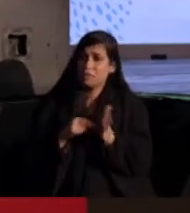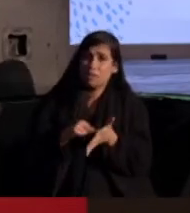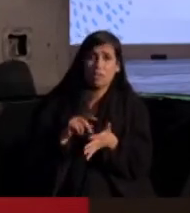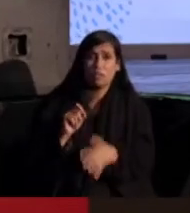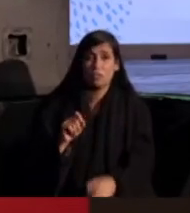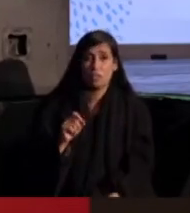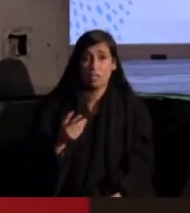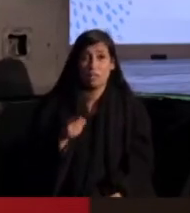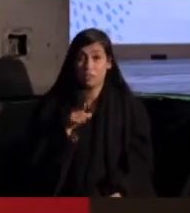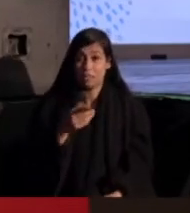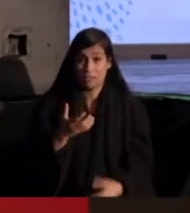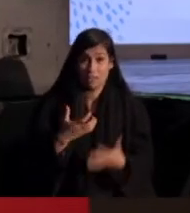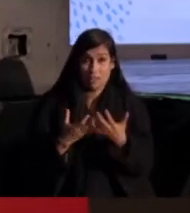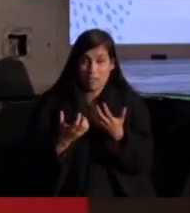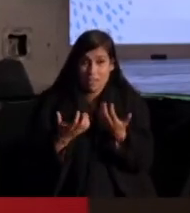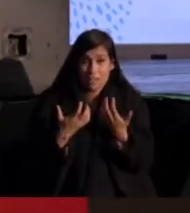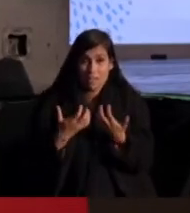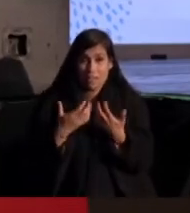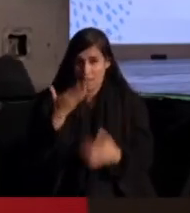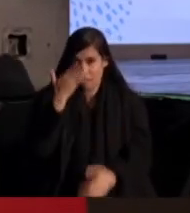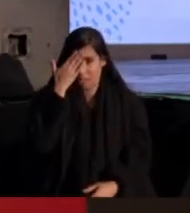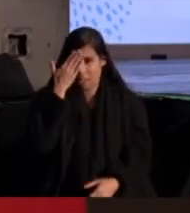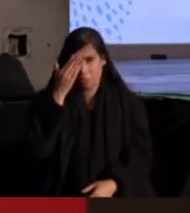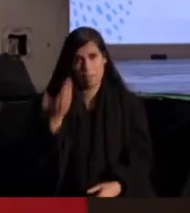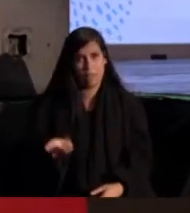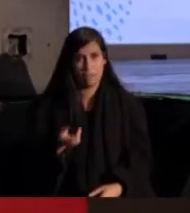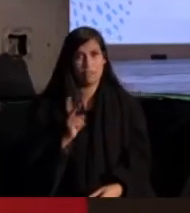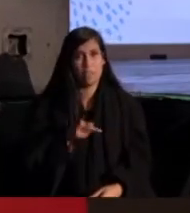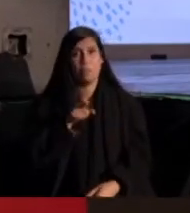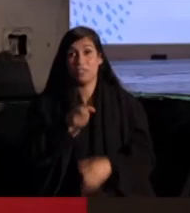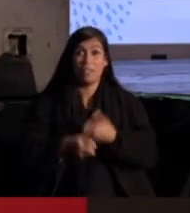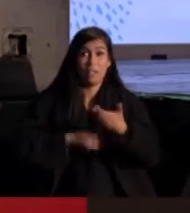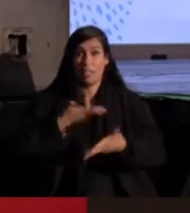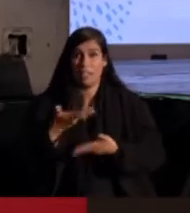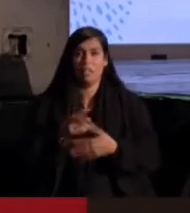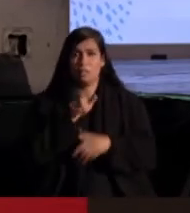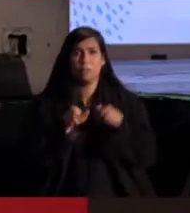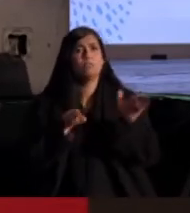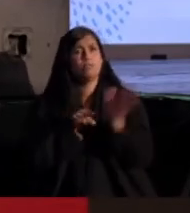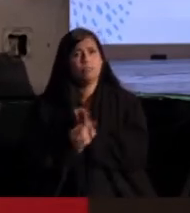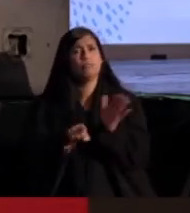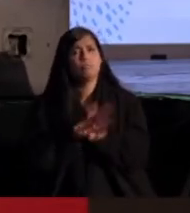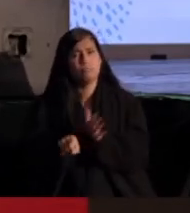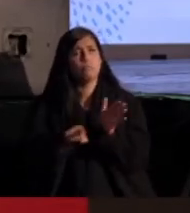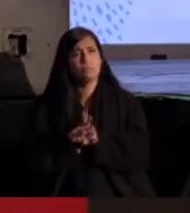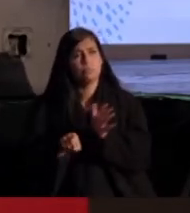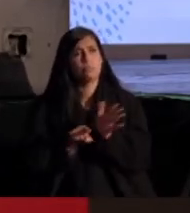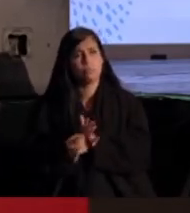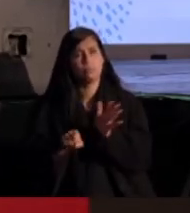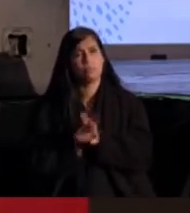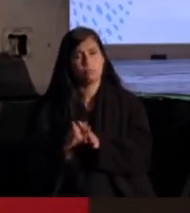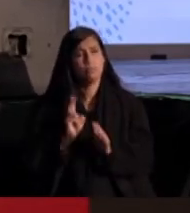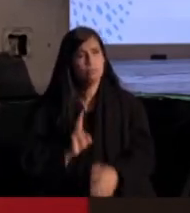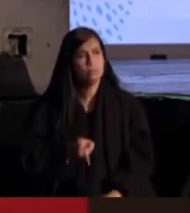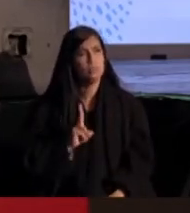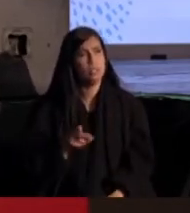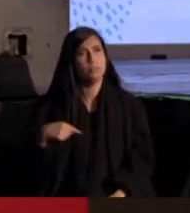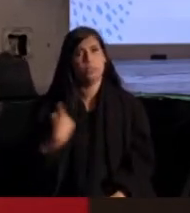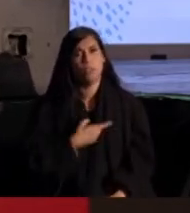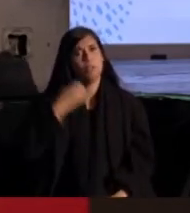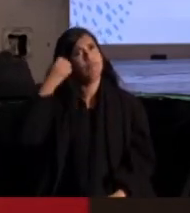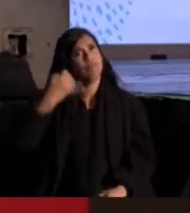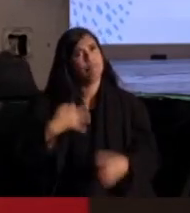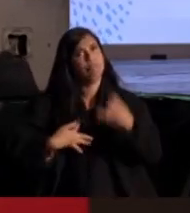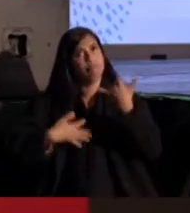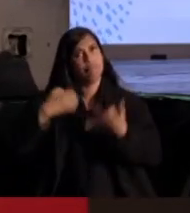É o interlocutor que nos interroga o tempo todo. O que você quer dizer com isso, né? E não raro, a explicação que damos pode